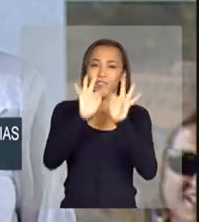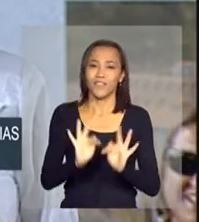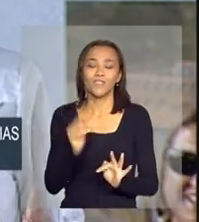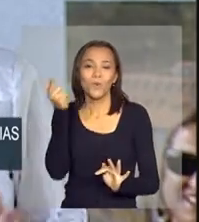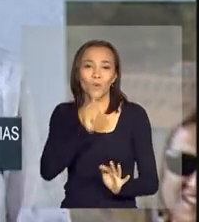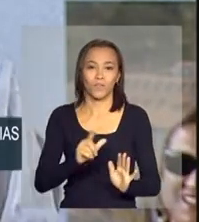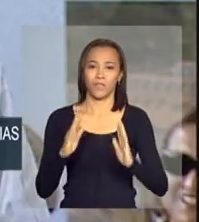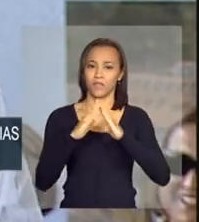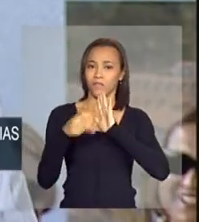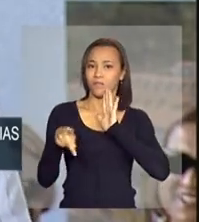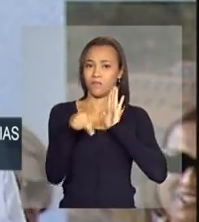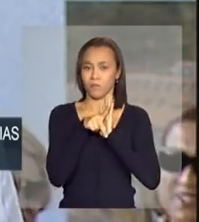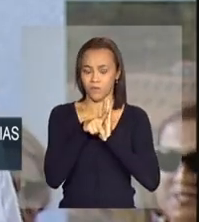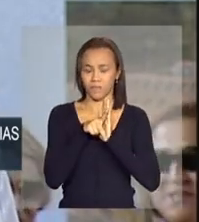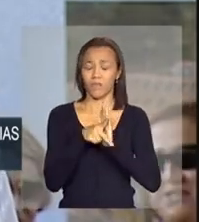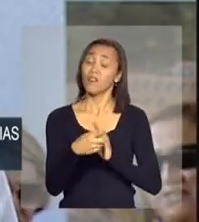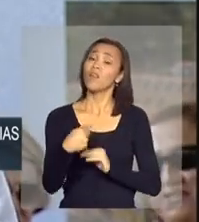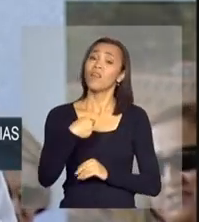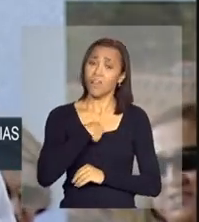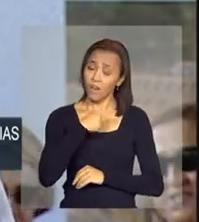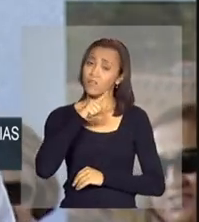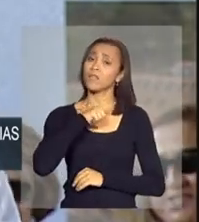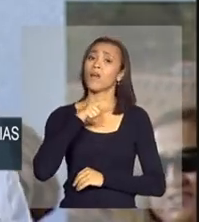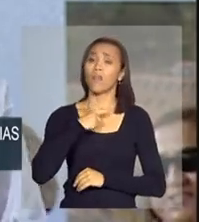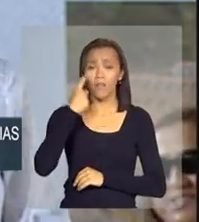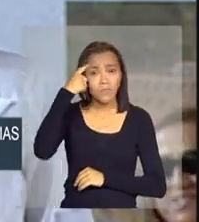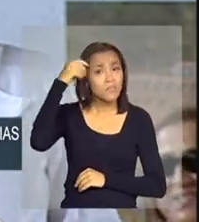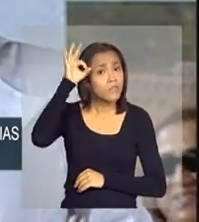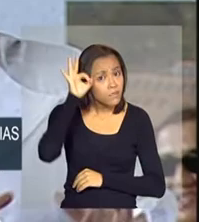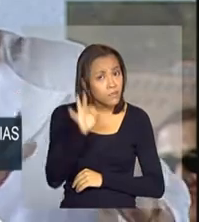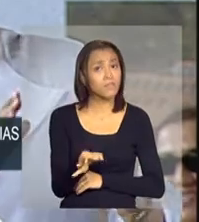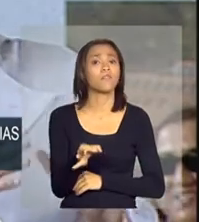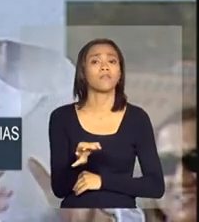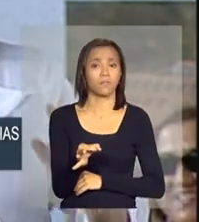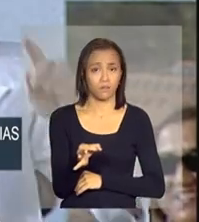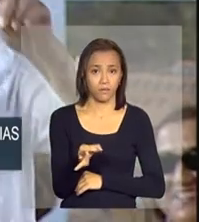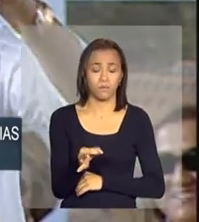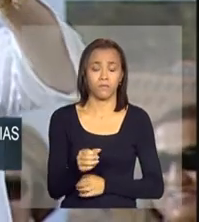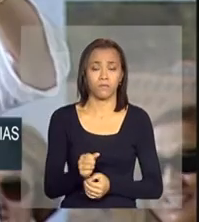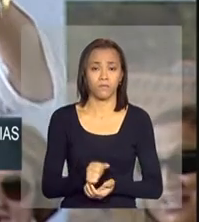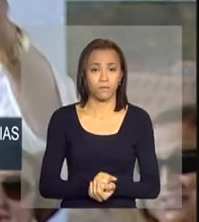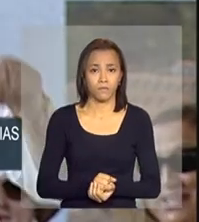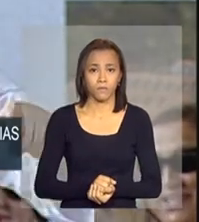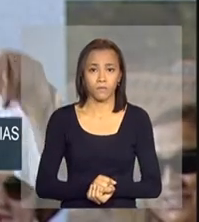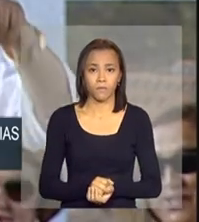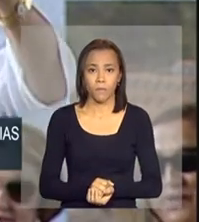própria Oi e eu tenho também certeza e